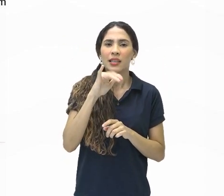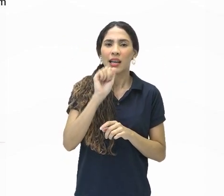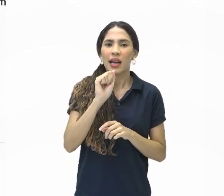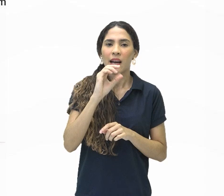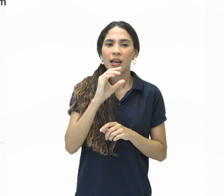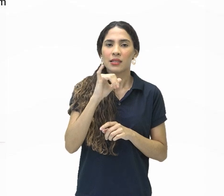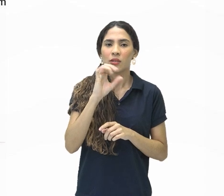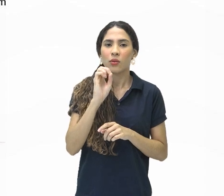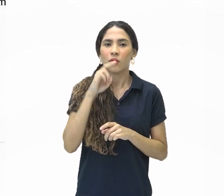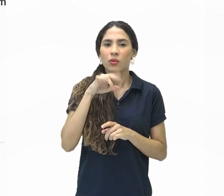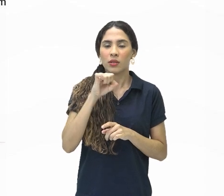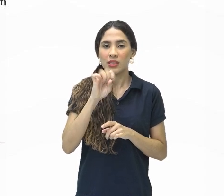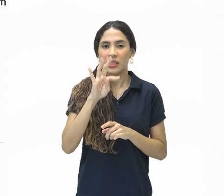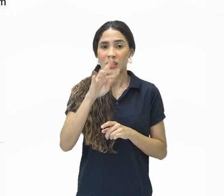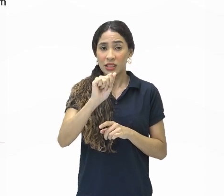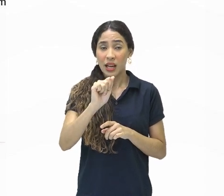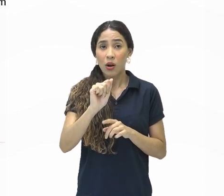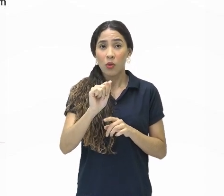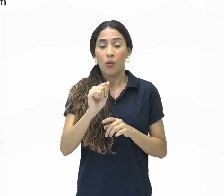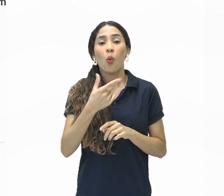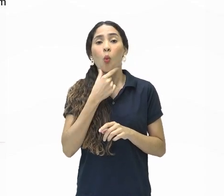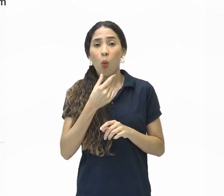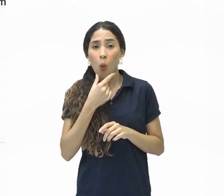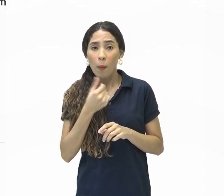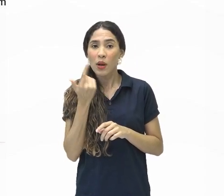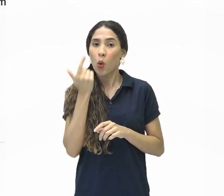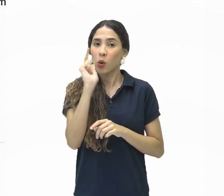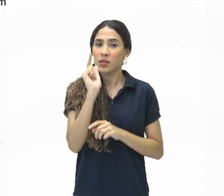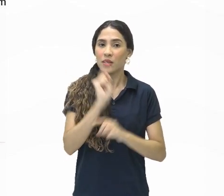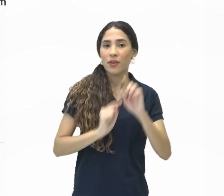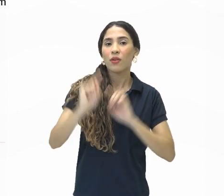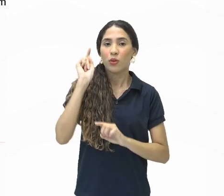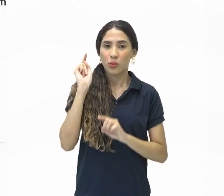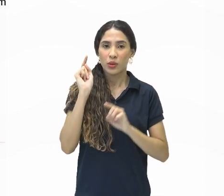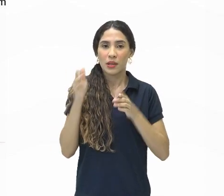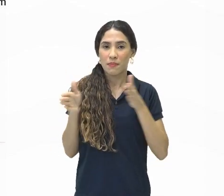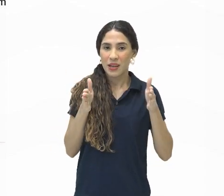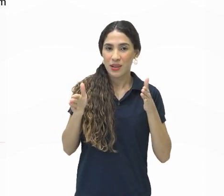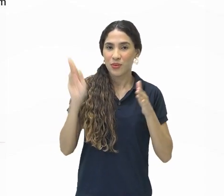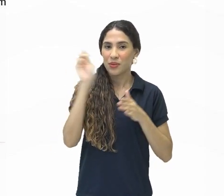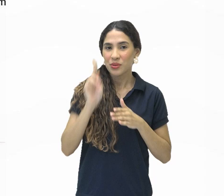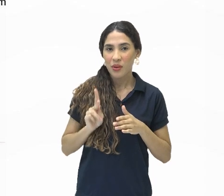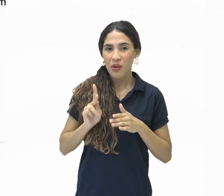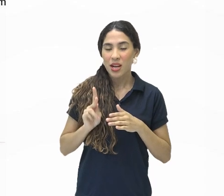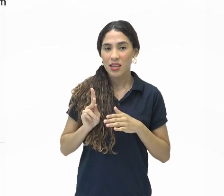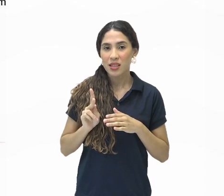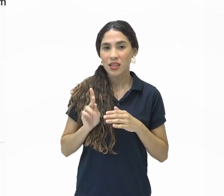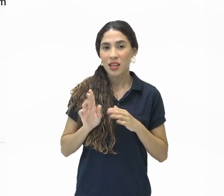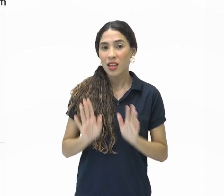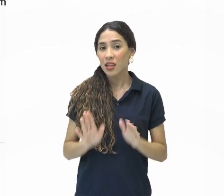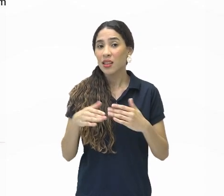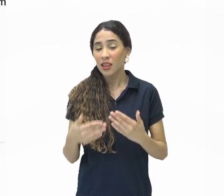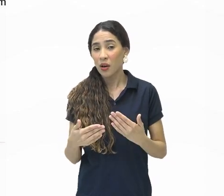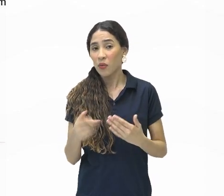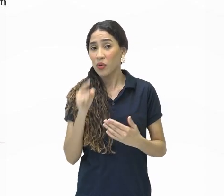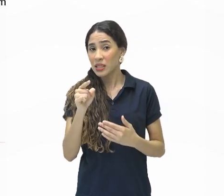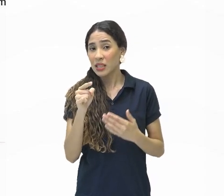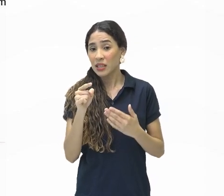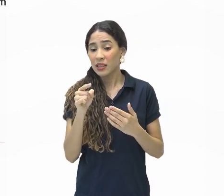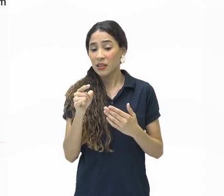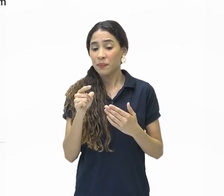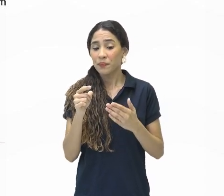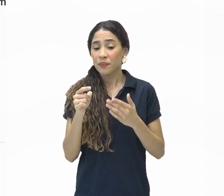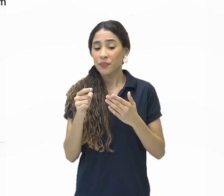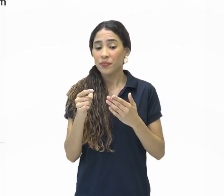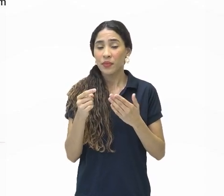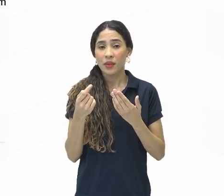para a gente entender que o homem ele foi evoluindo no decorrer do tempo. Então, isso aí, você olhando para a